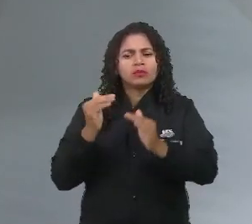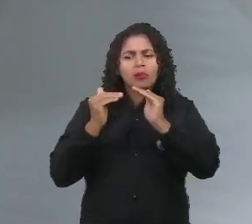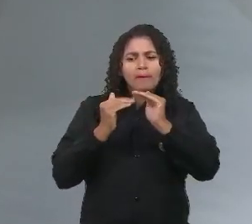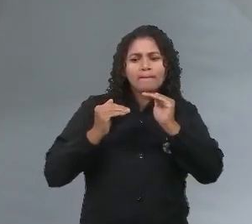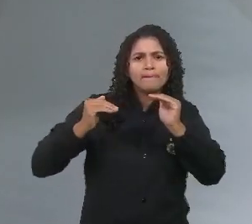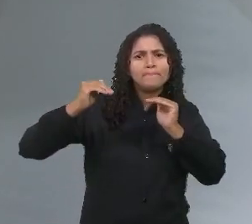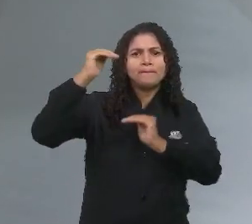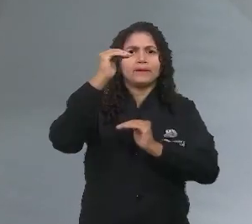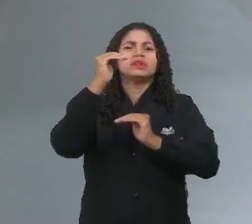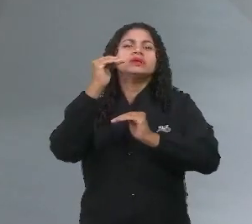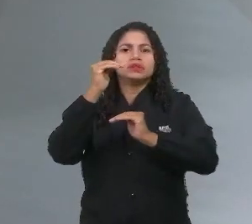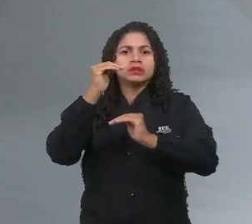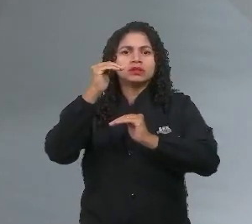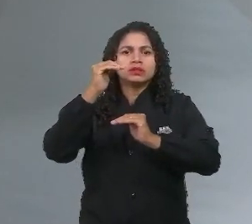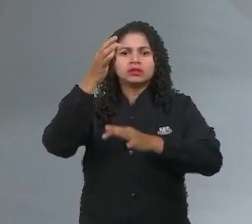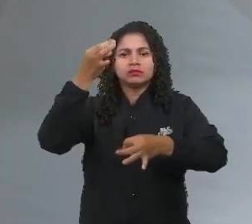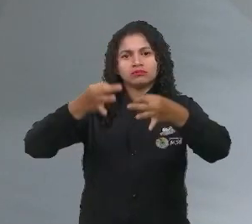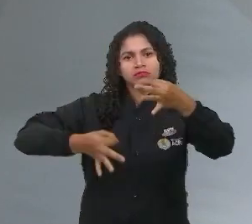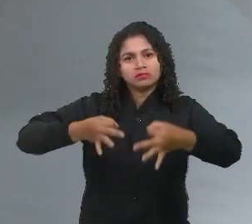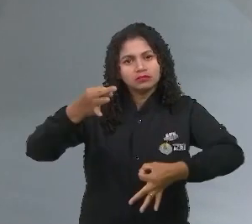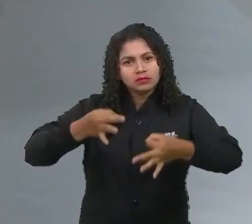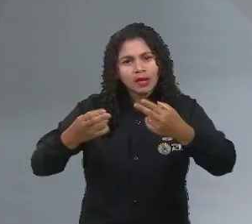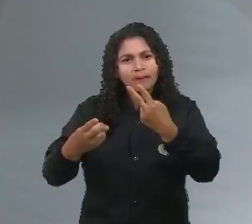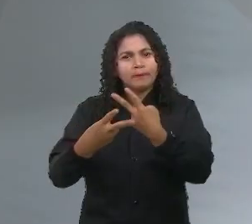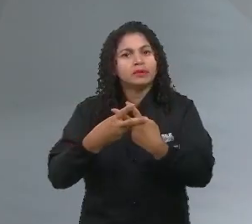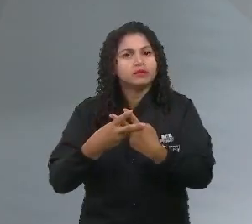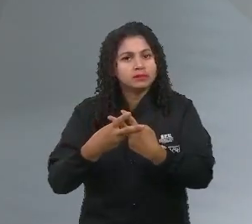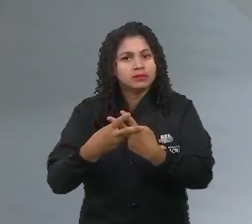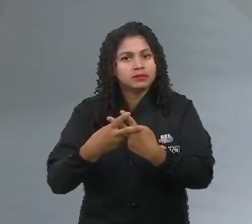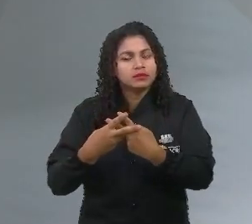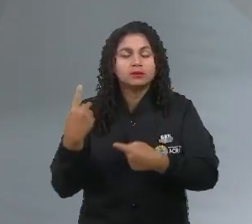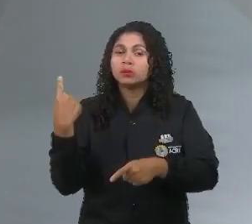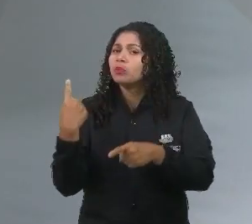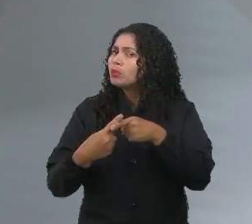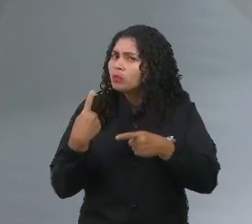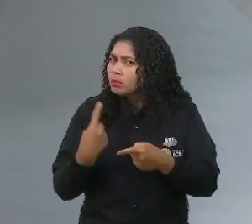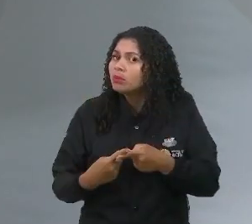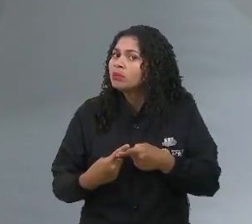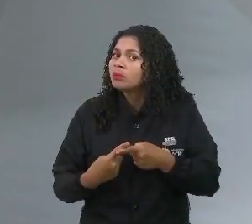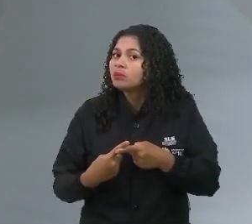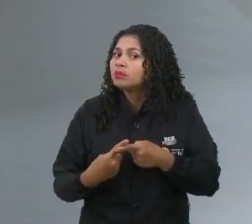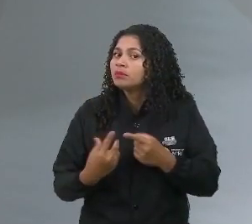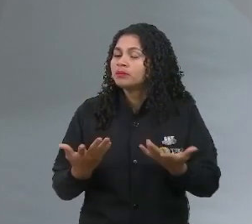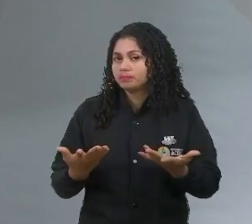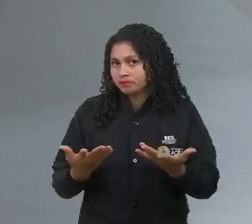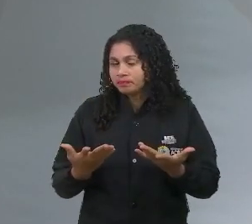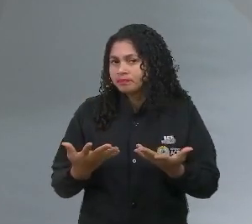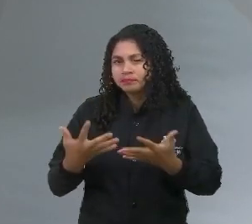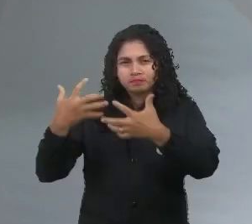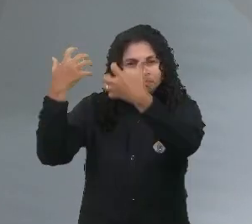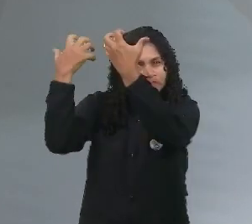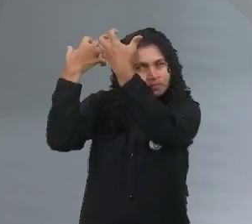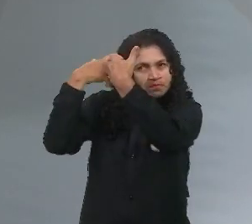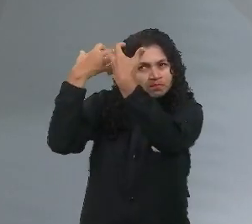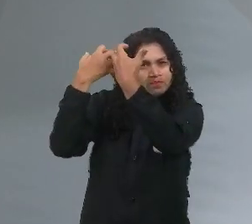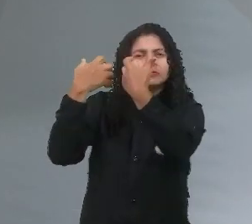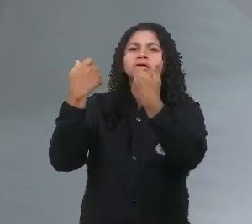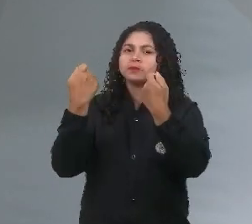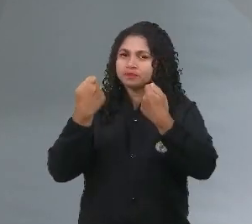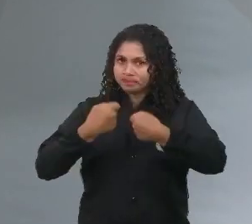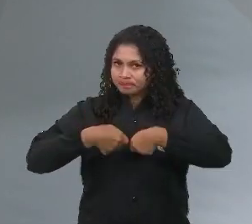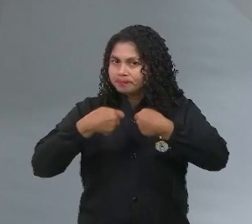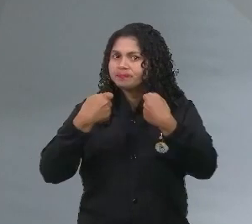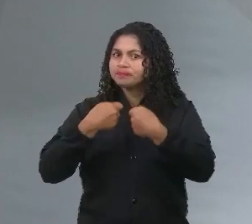negro, ele está encarcerado? Isso é um tipo de reflexão que nós temos que fazer.